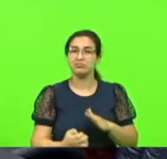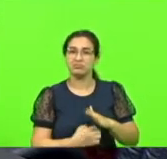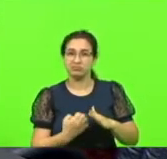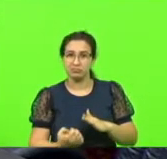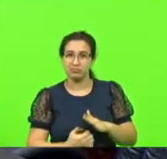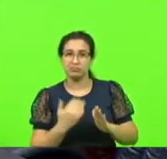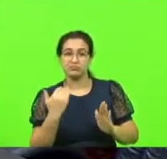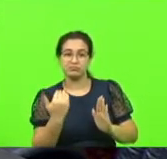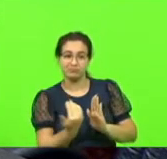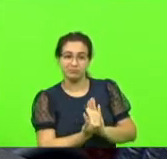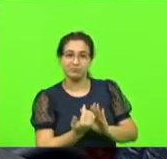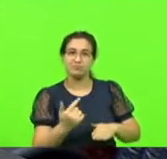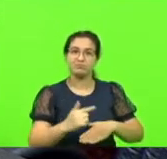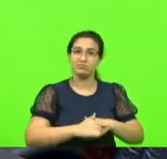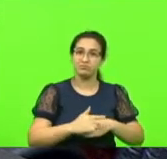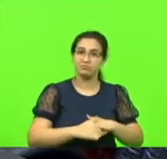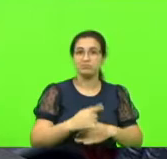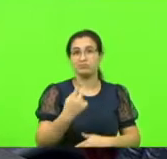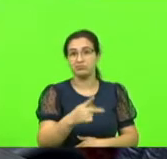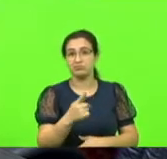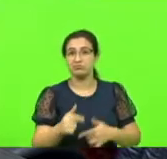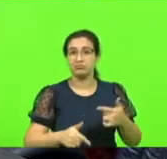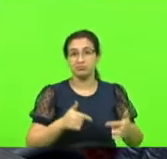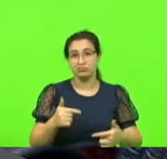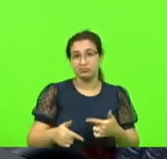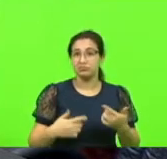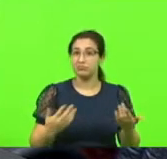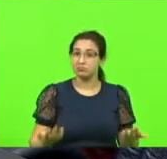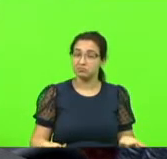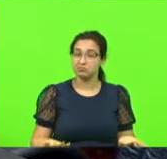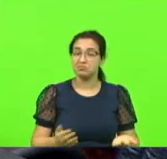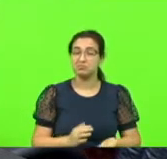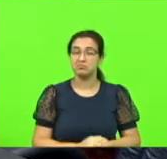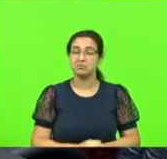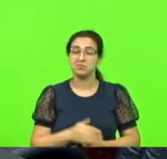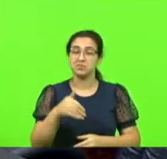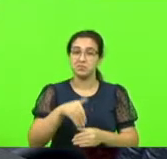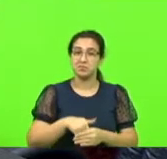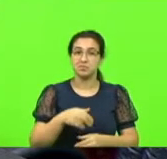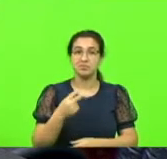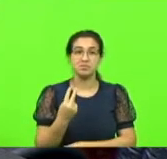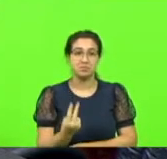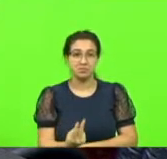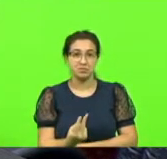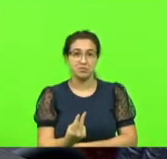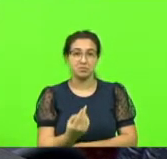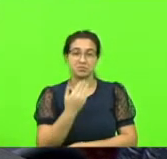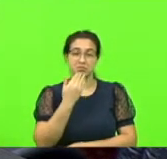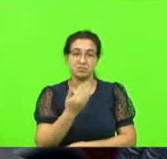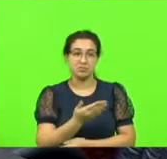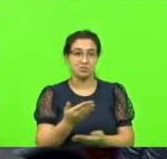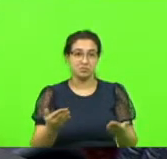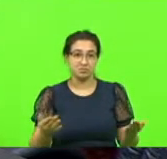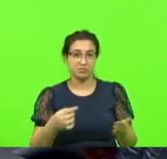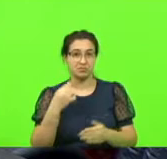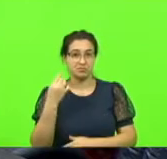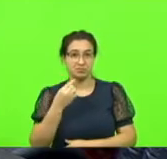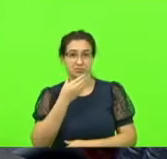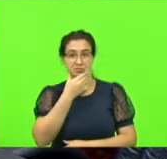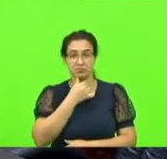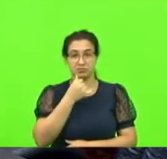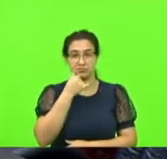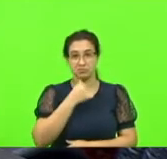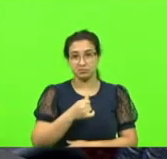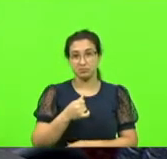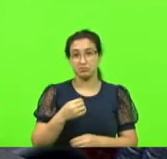seu papel. De tal modo que eu quero pedir o voto 2 aos colegas e às colegas deputadas, até